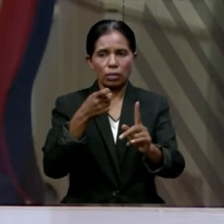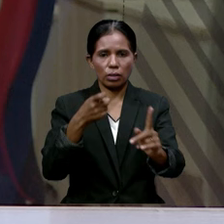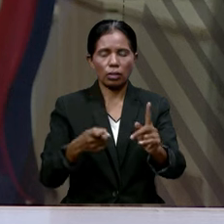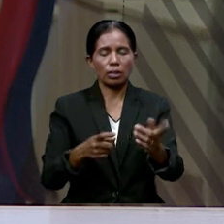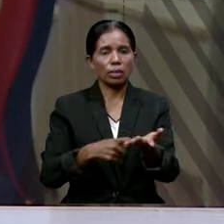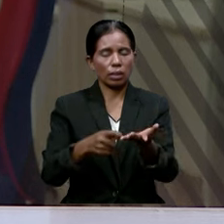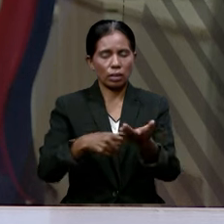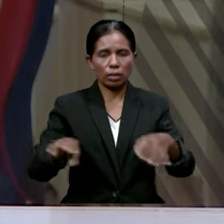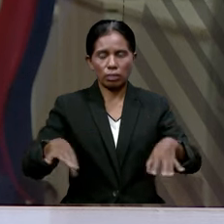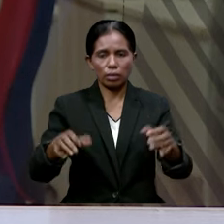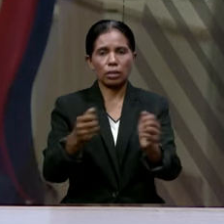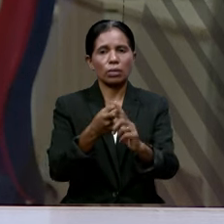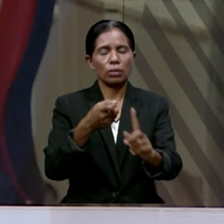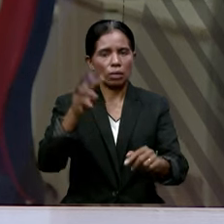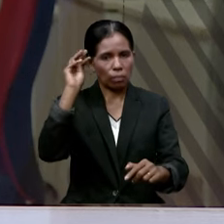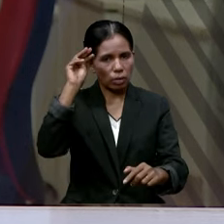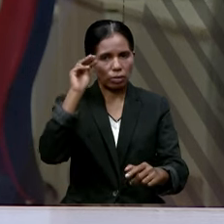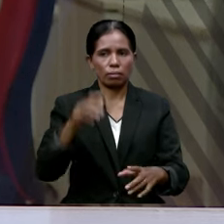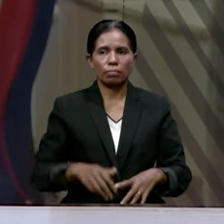técnico serviço russo cara ministério.